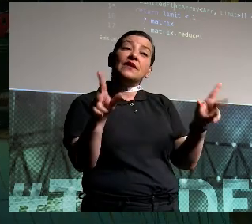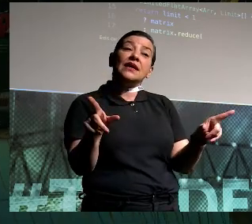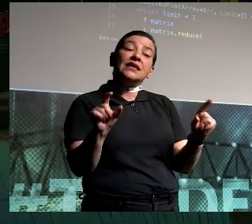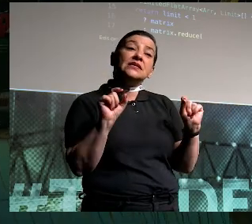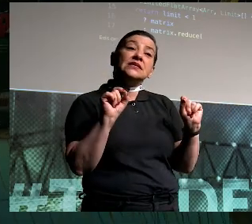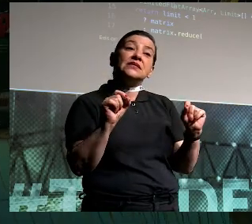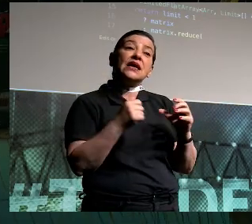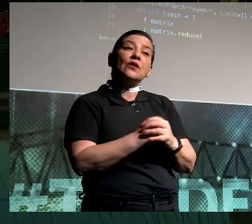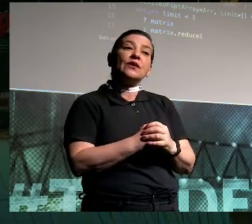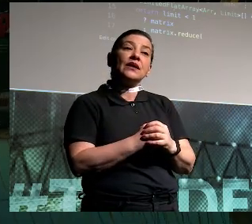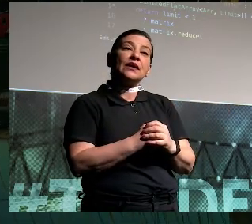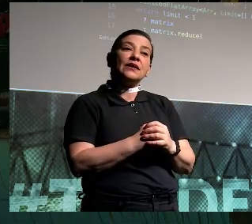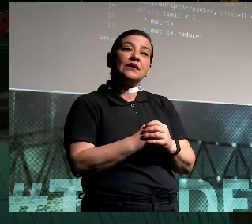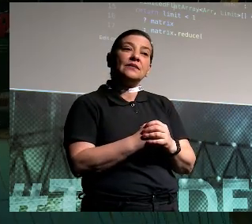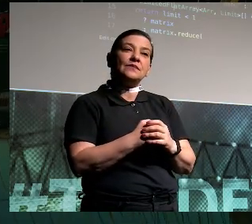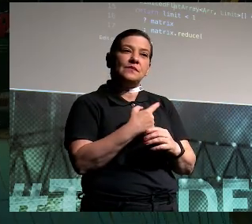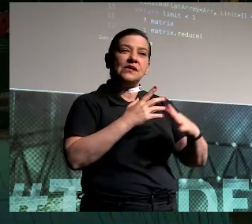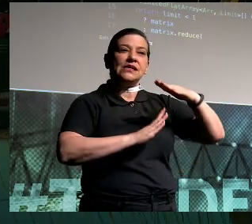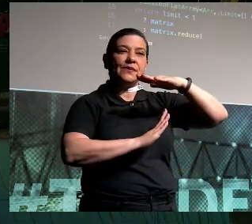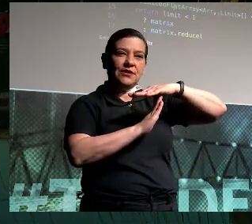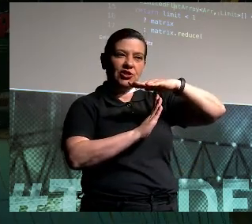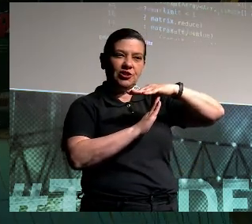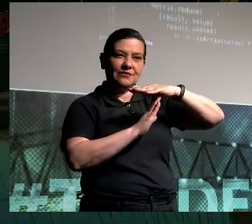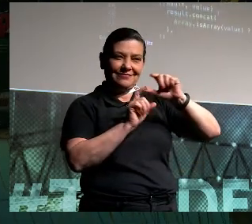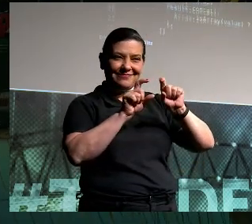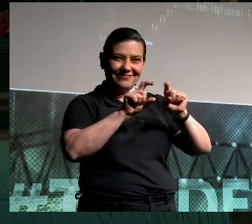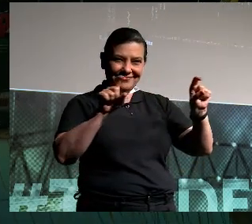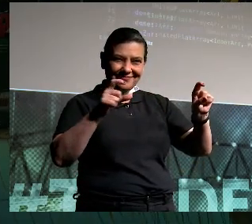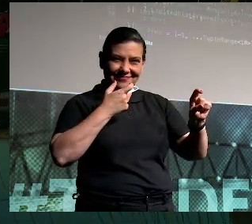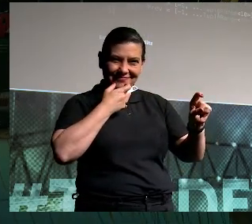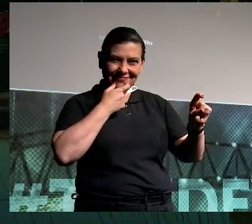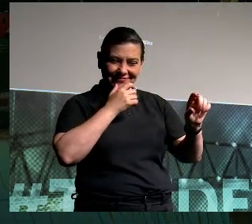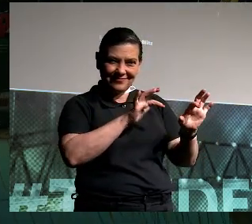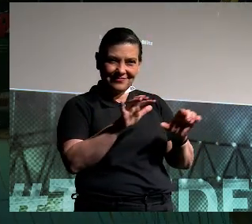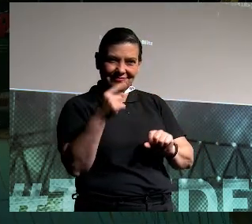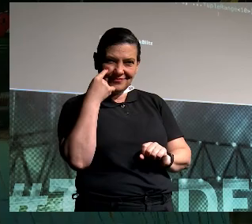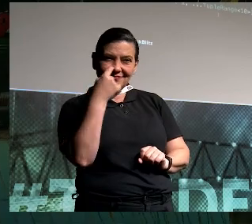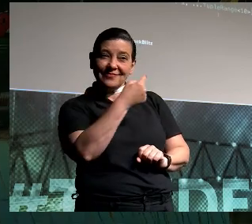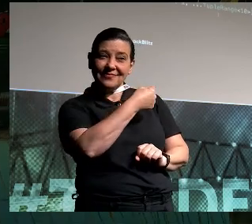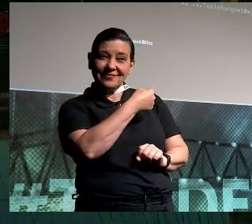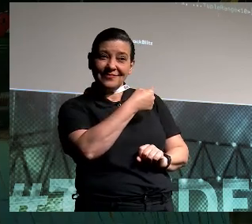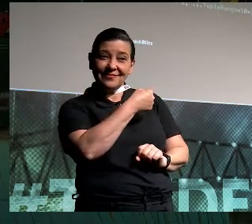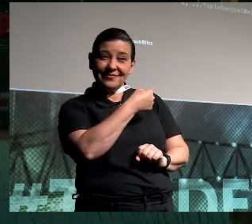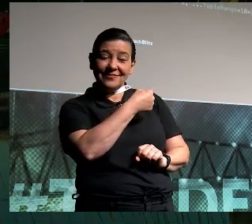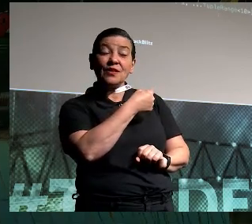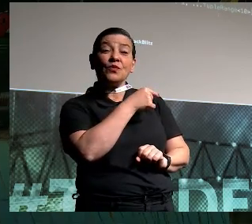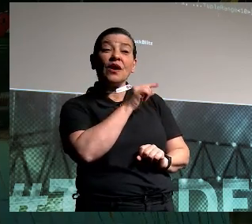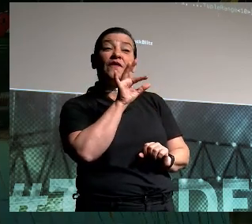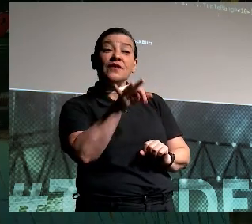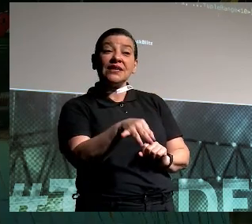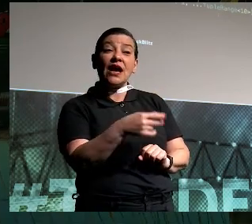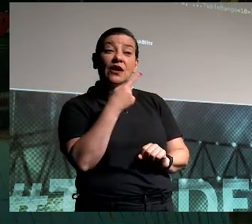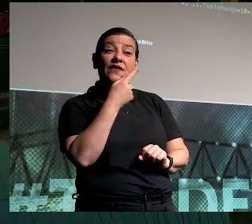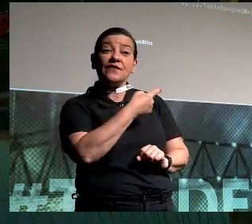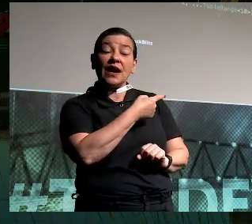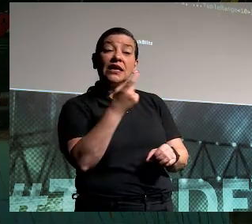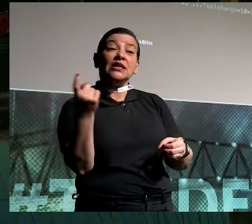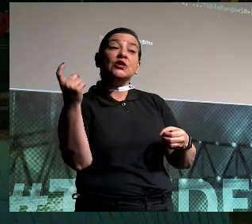passando um limited flat array. E nesse cara, olha a declaração do tipo dele, eu estou retornando